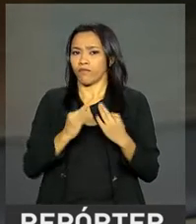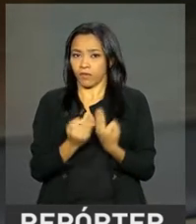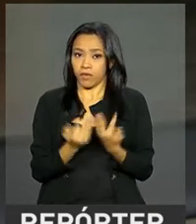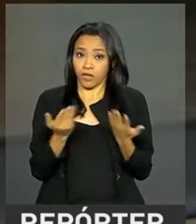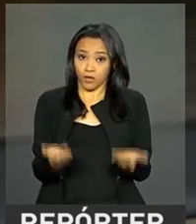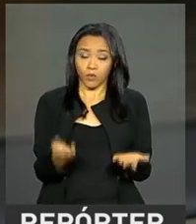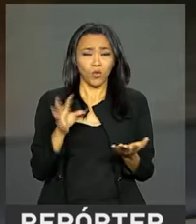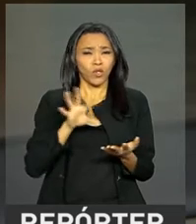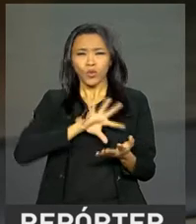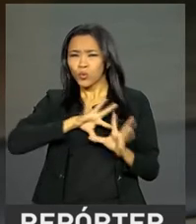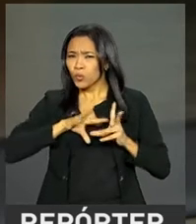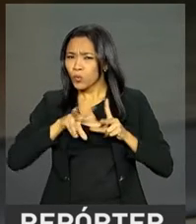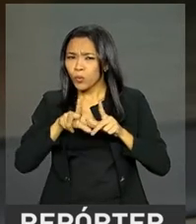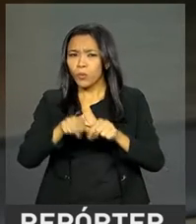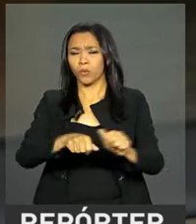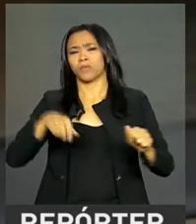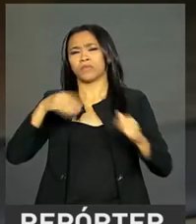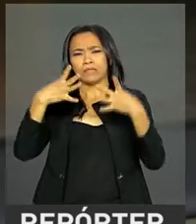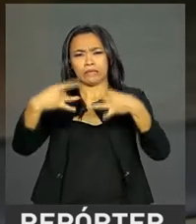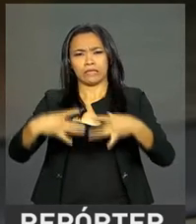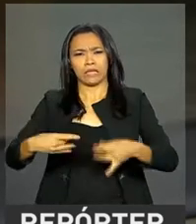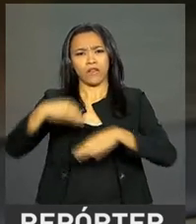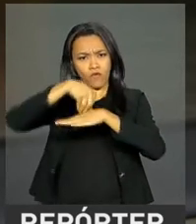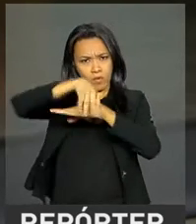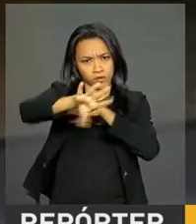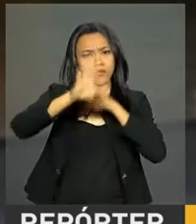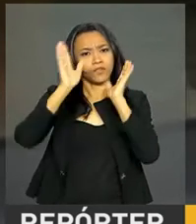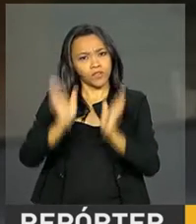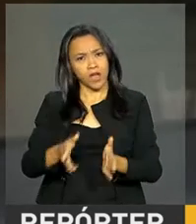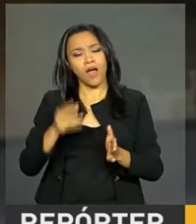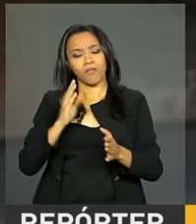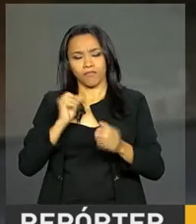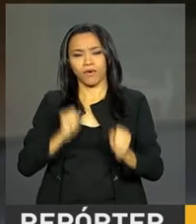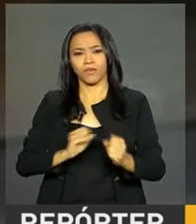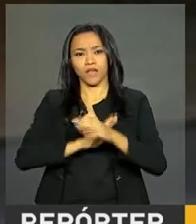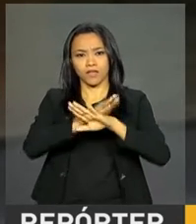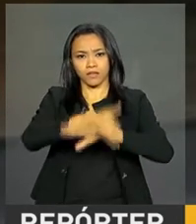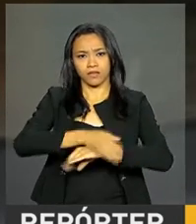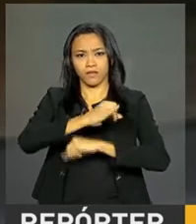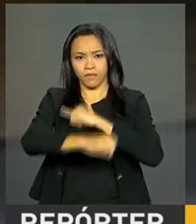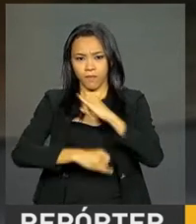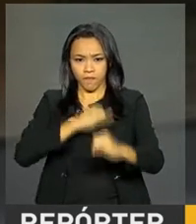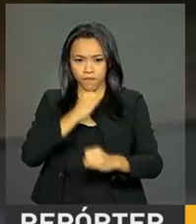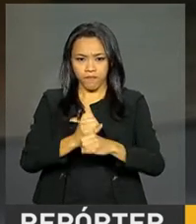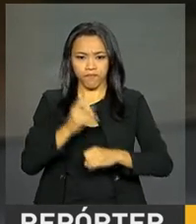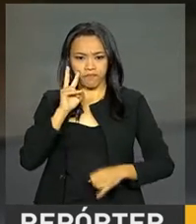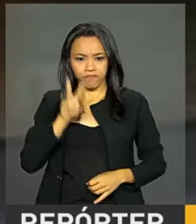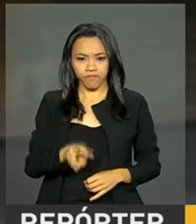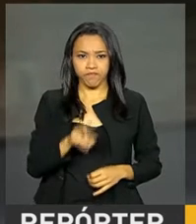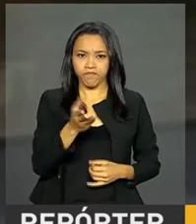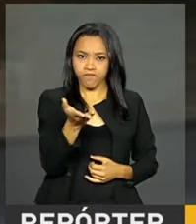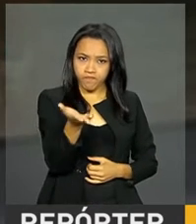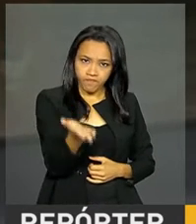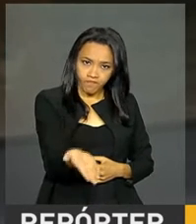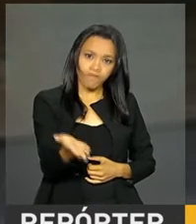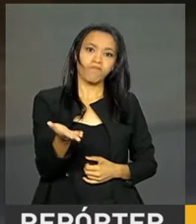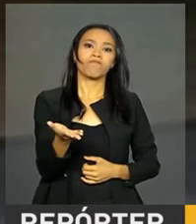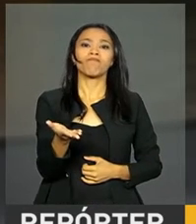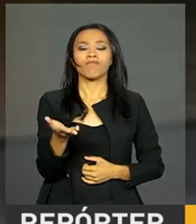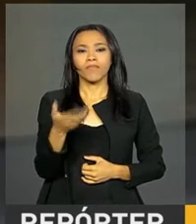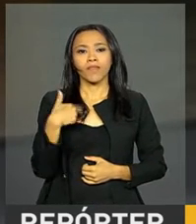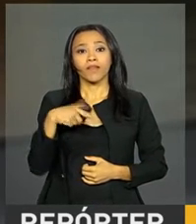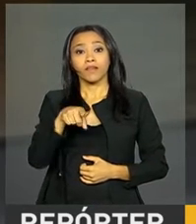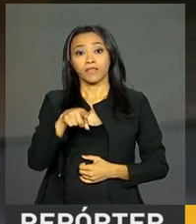as informações e todos os detalhes já estão disponíveis aí no site do ProUni na internet. O endereço eletrônico